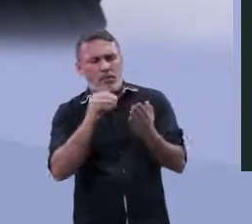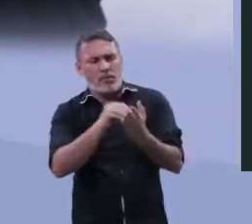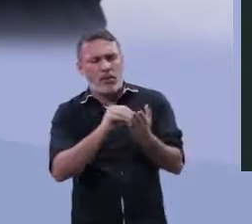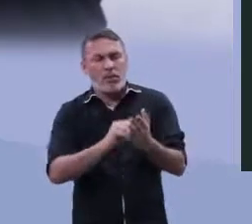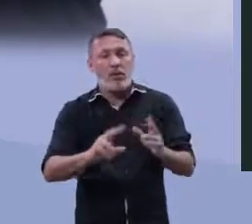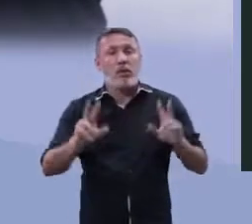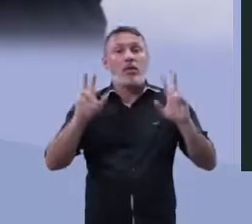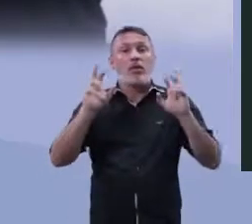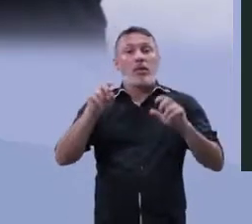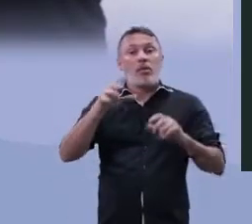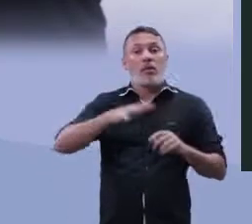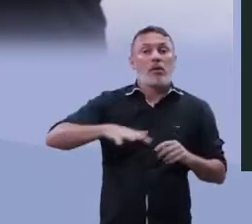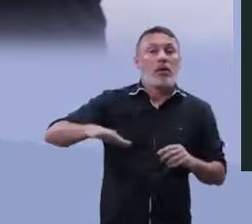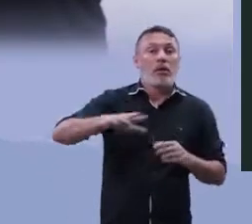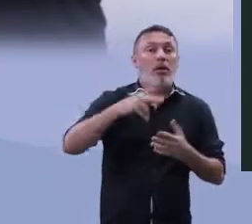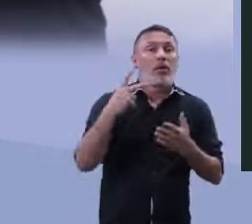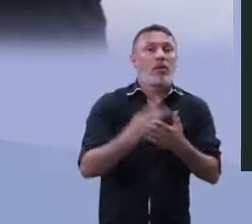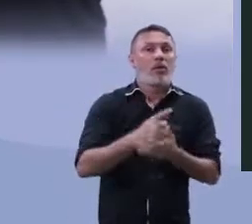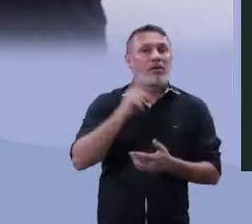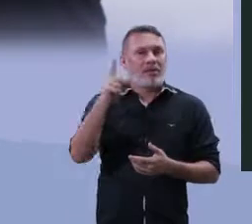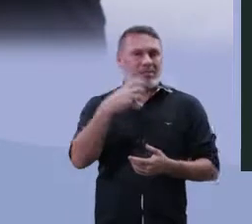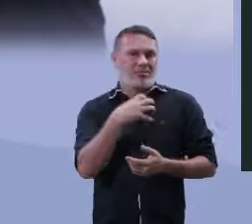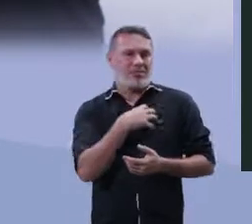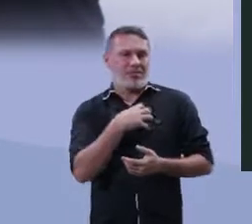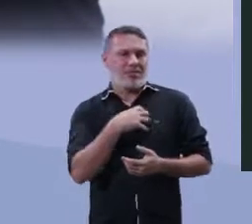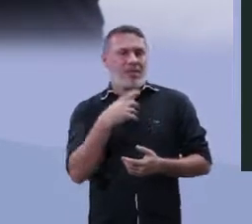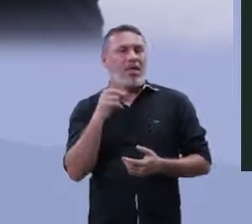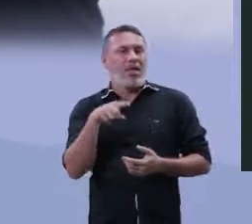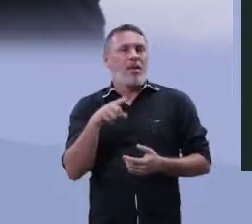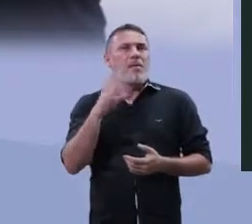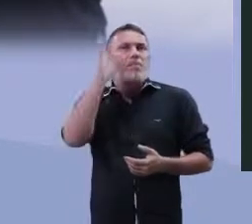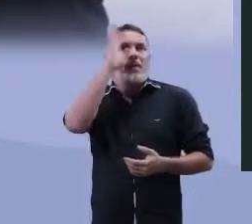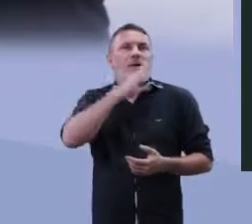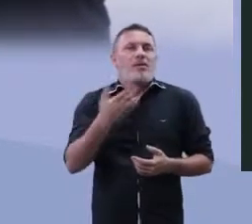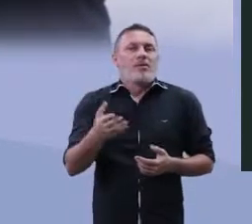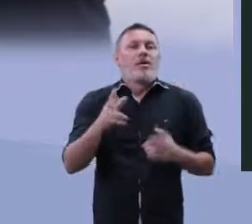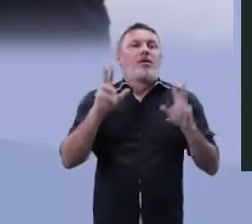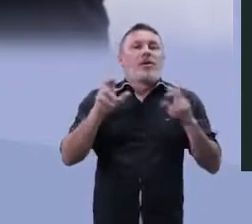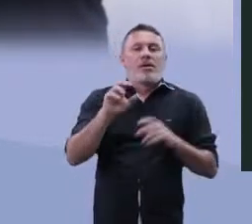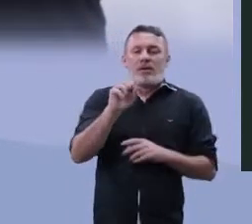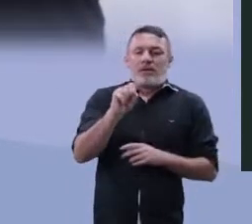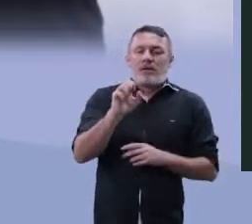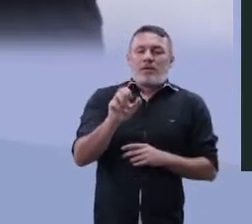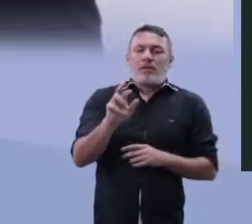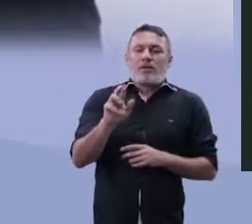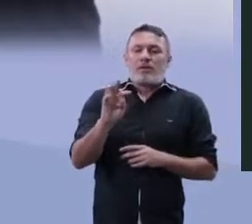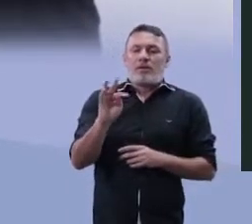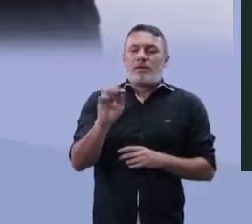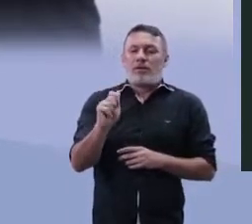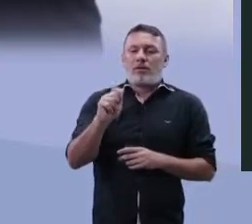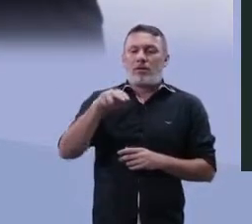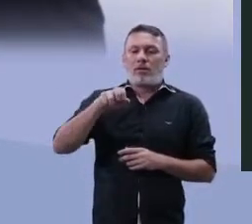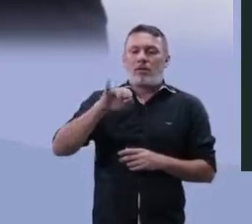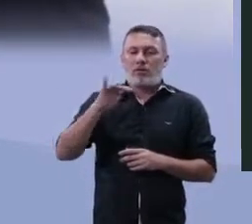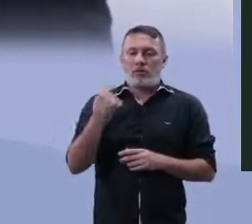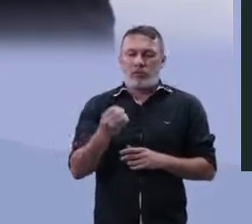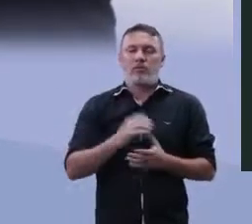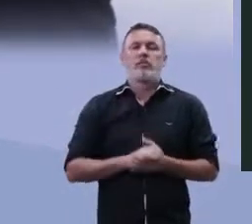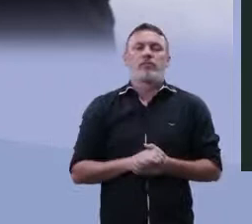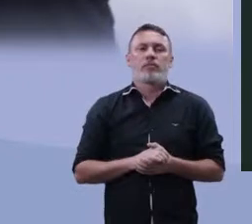painel sobre o Brasil do, do sertanejo,